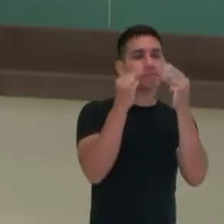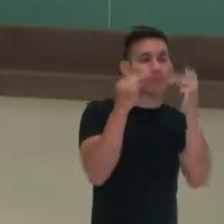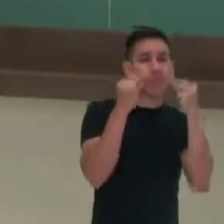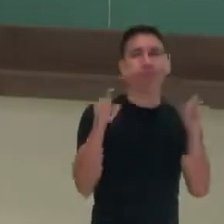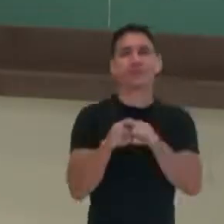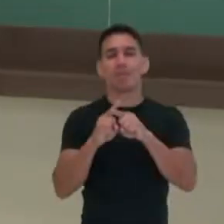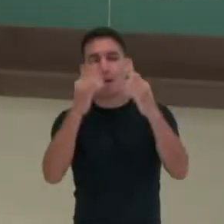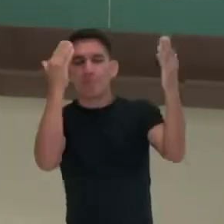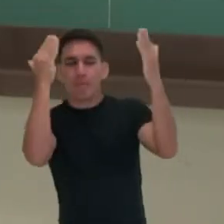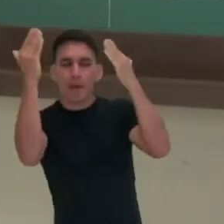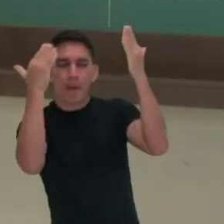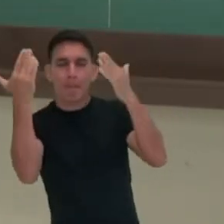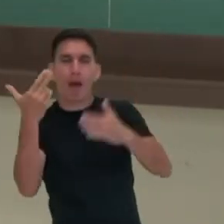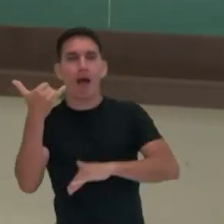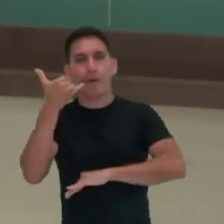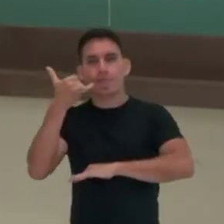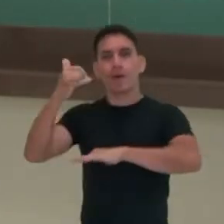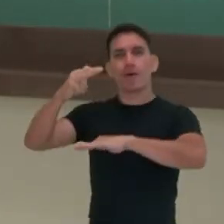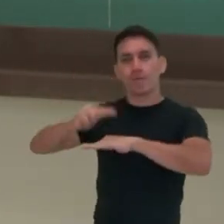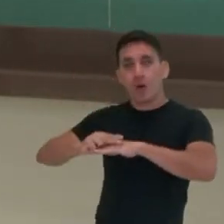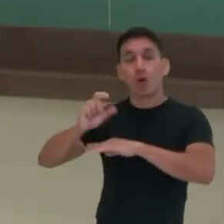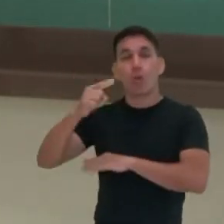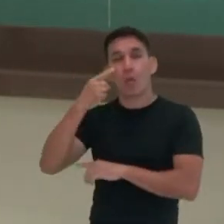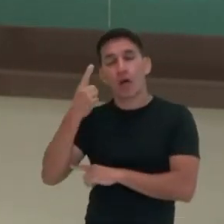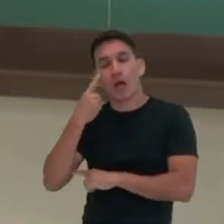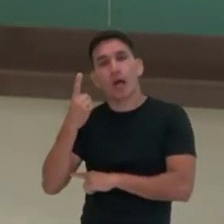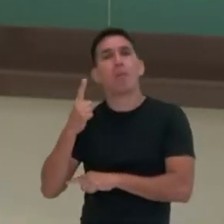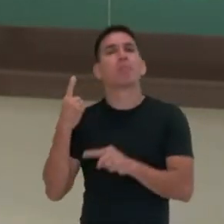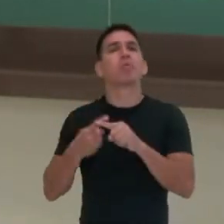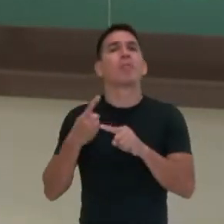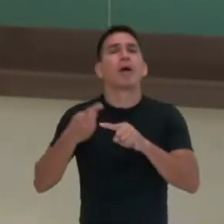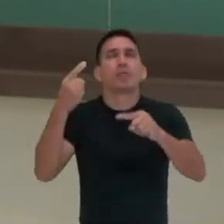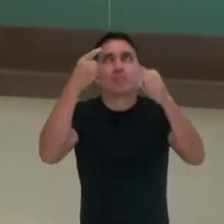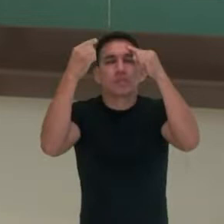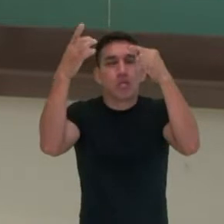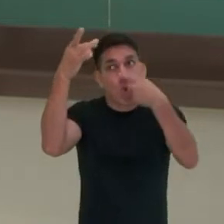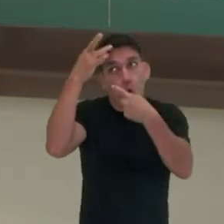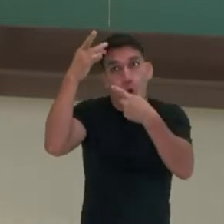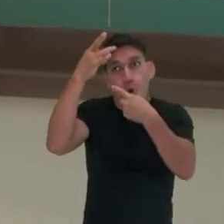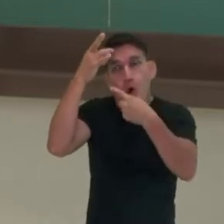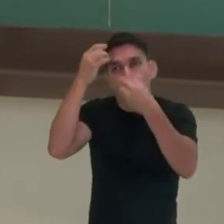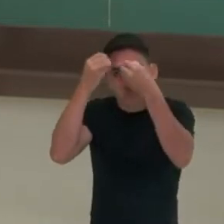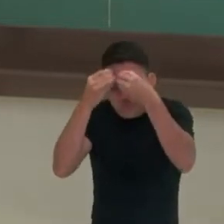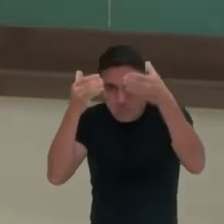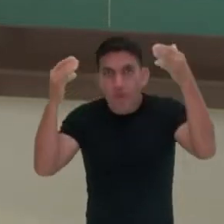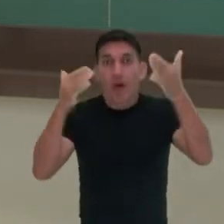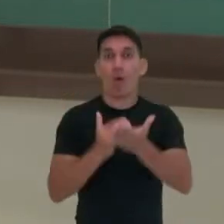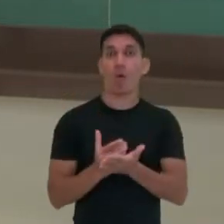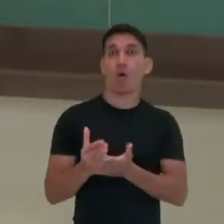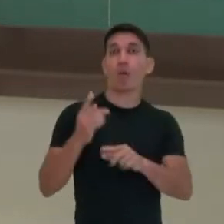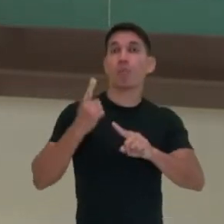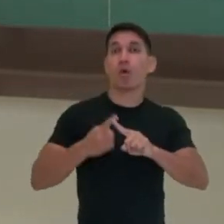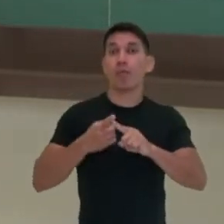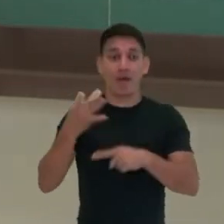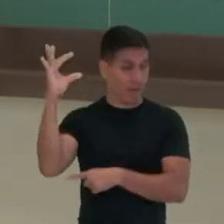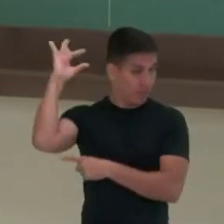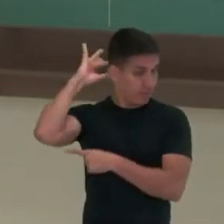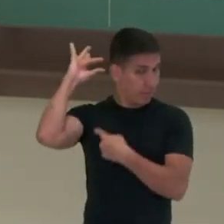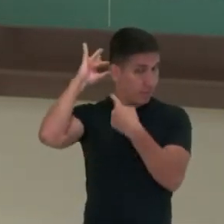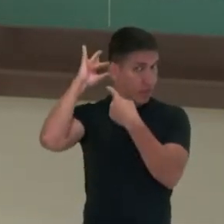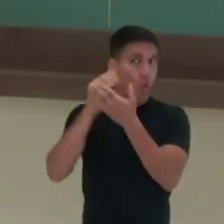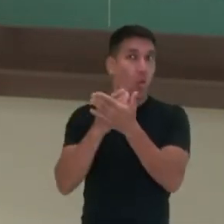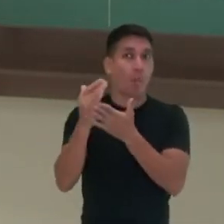psicanálise de Freud é a ideia de que a consciência surge a partir daquilo que é inconsciente